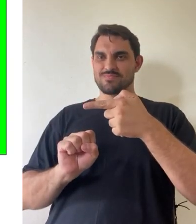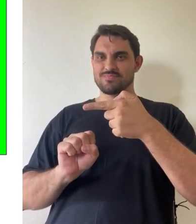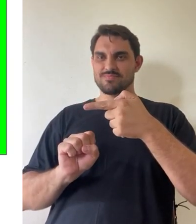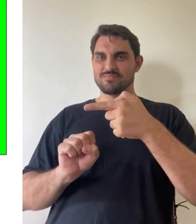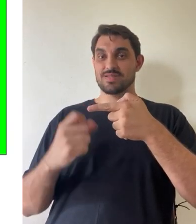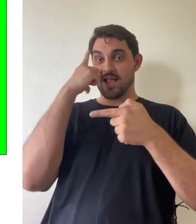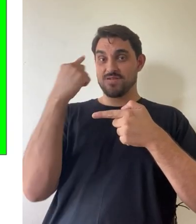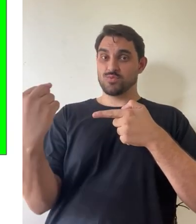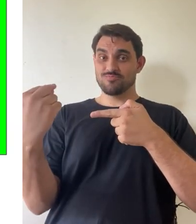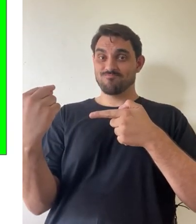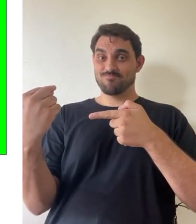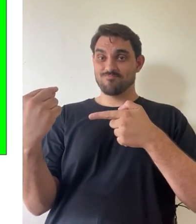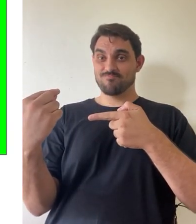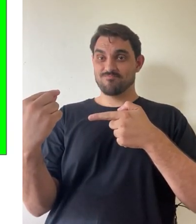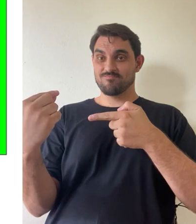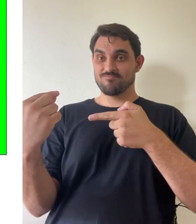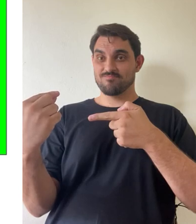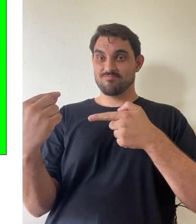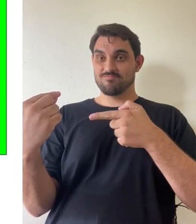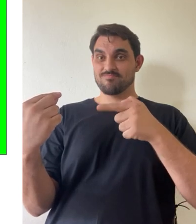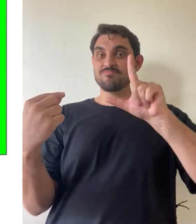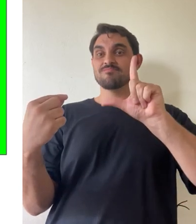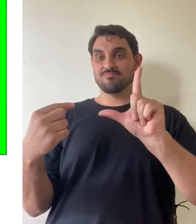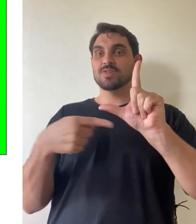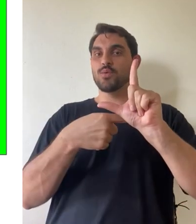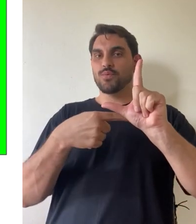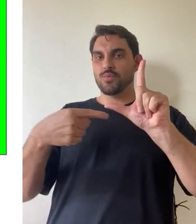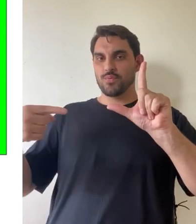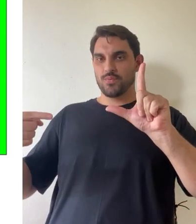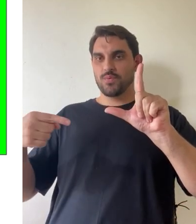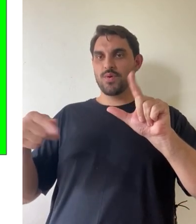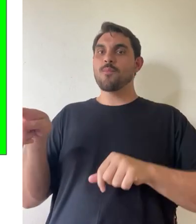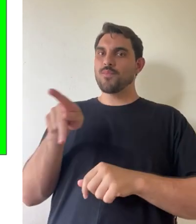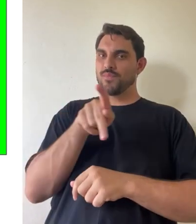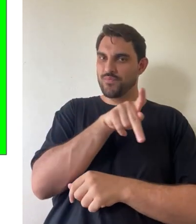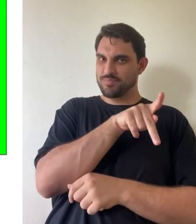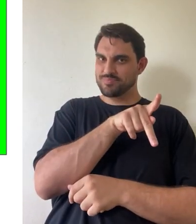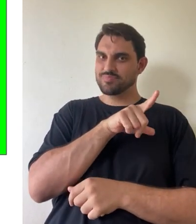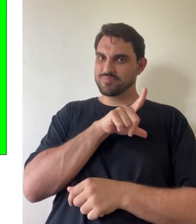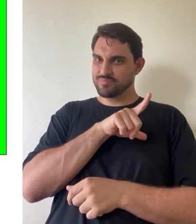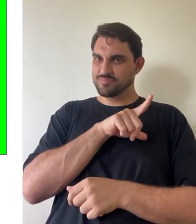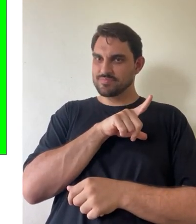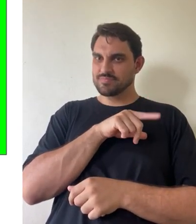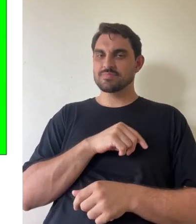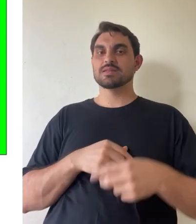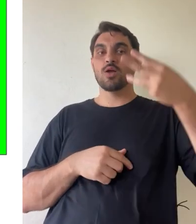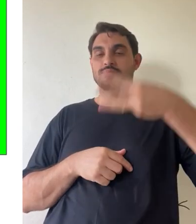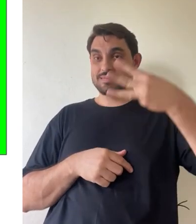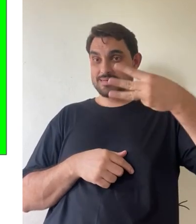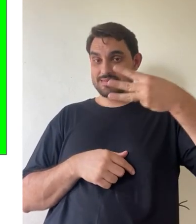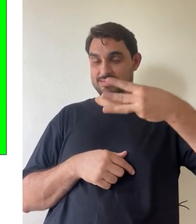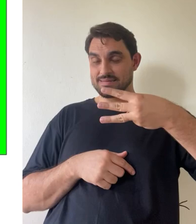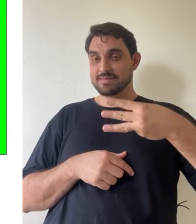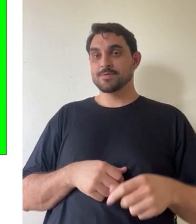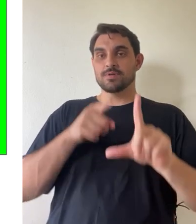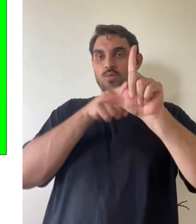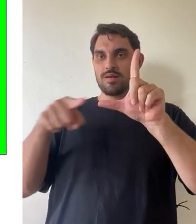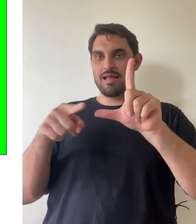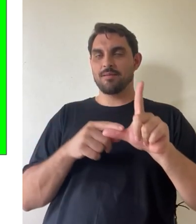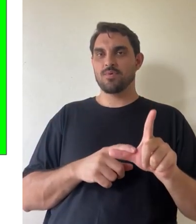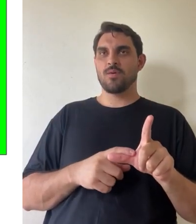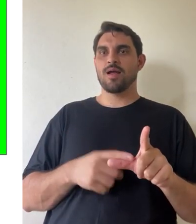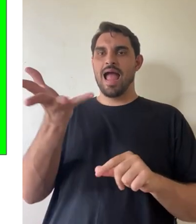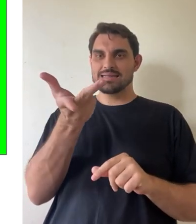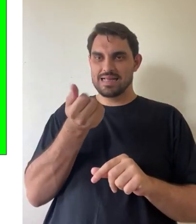Enquanto estiver em movimento, ele vai indicando esse valor aqui no eixo dos tempos, ok? Então, o